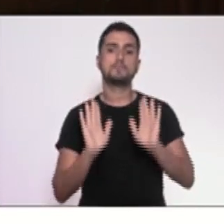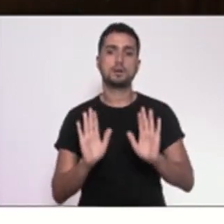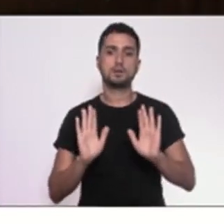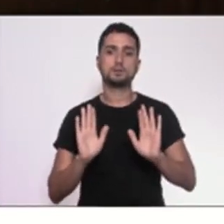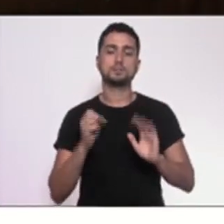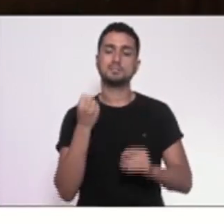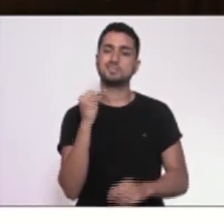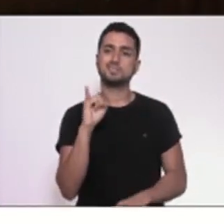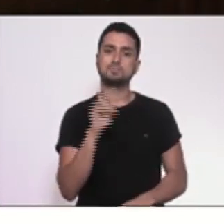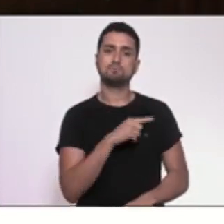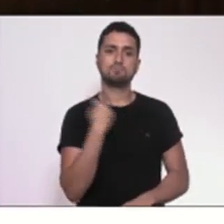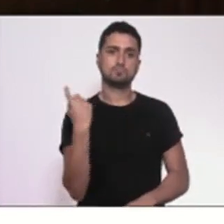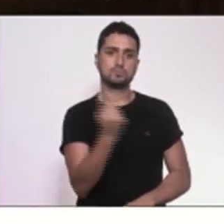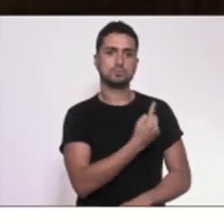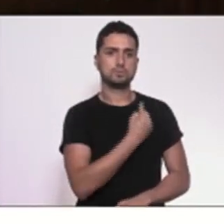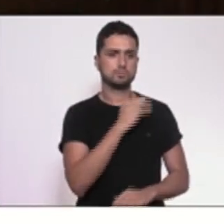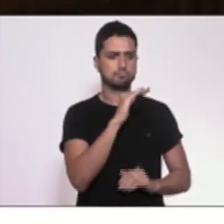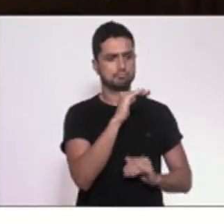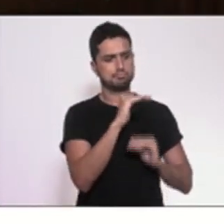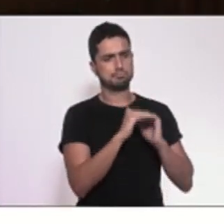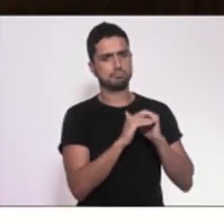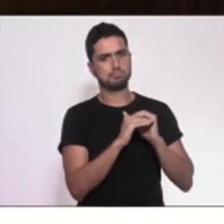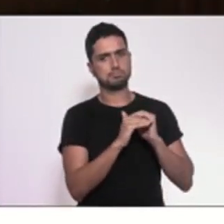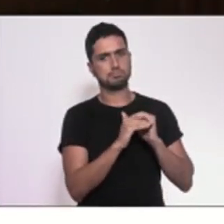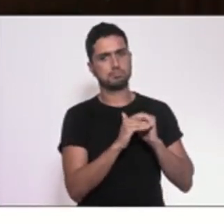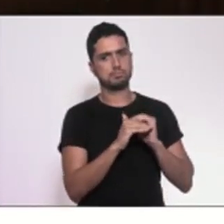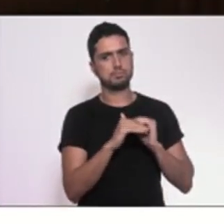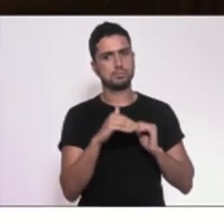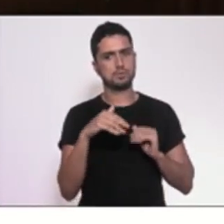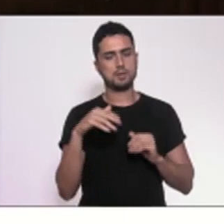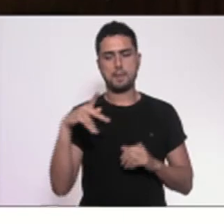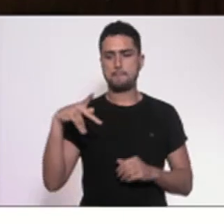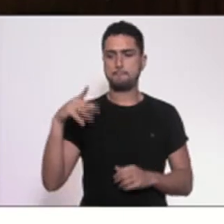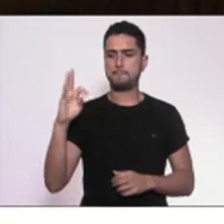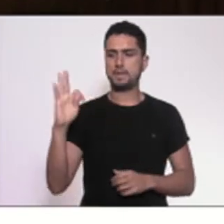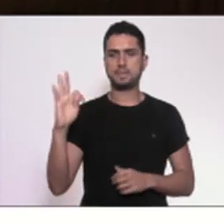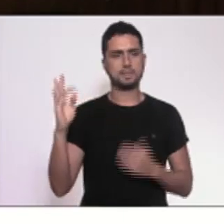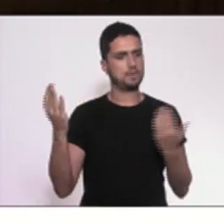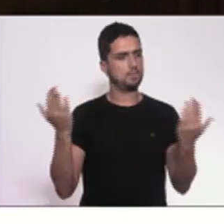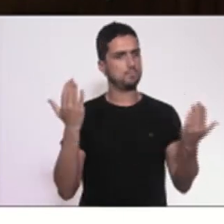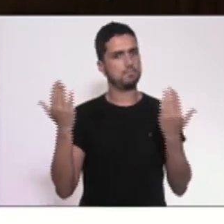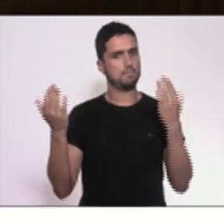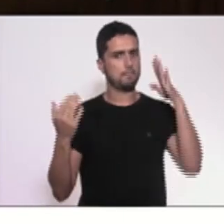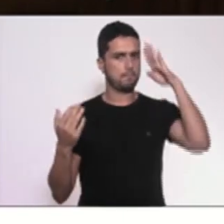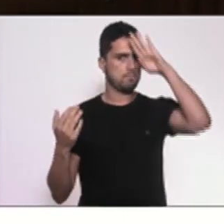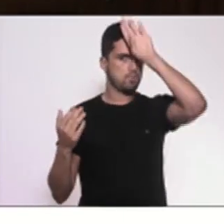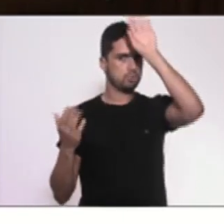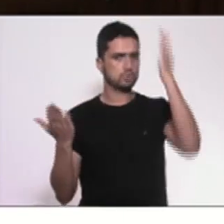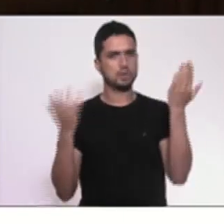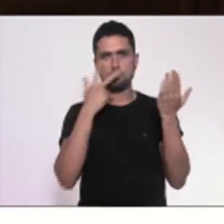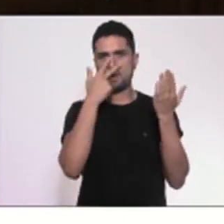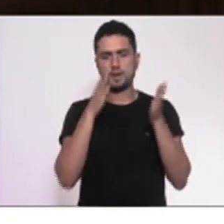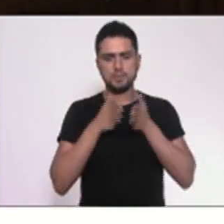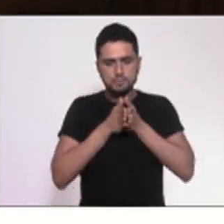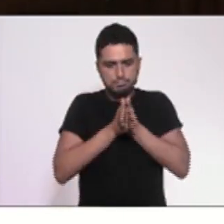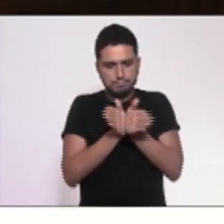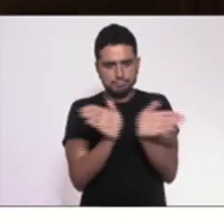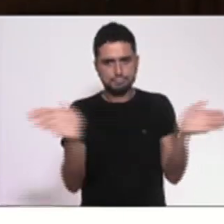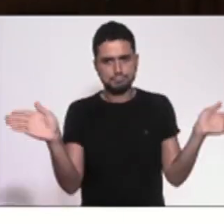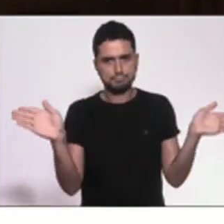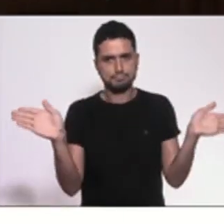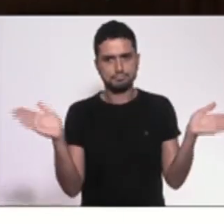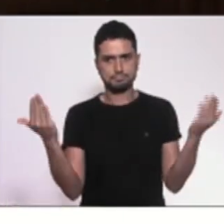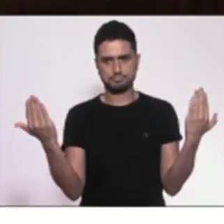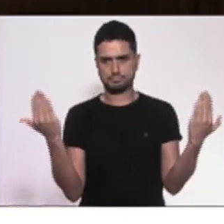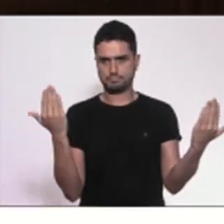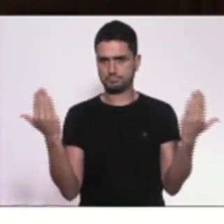iguala o PT e o Bolsonaro como extremos, como duas faces de uma